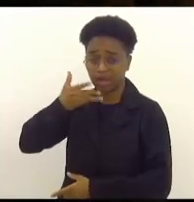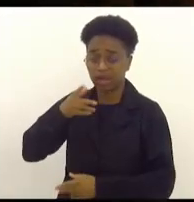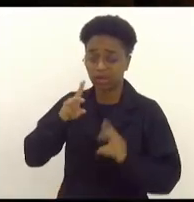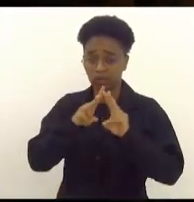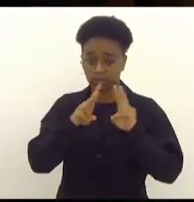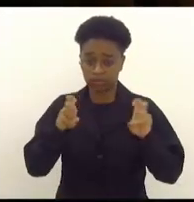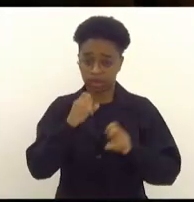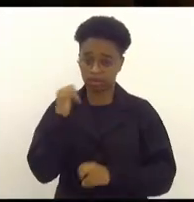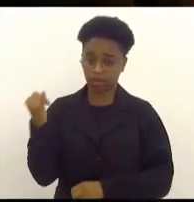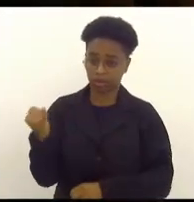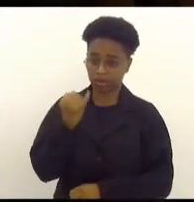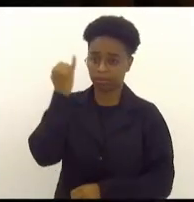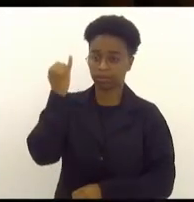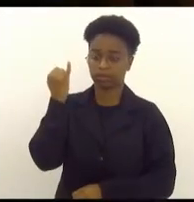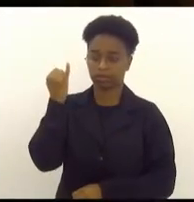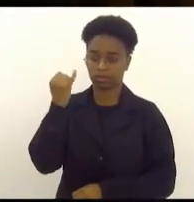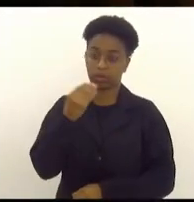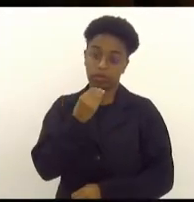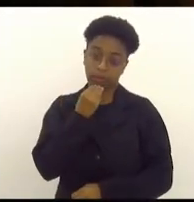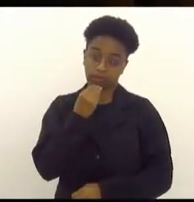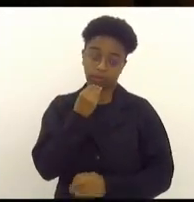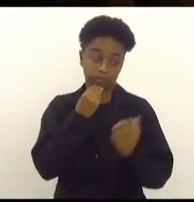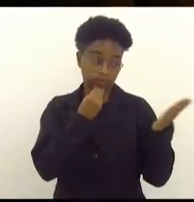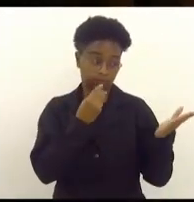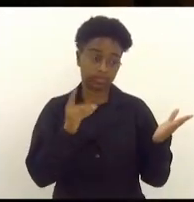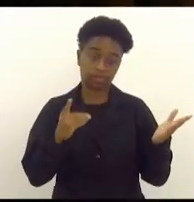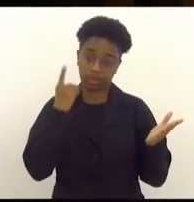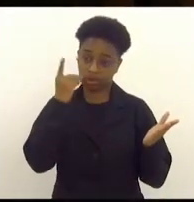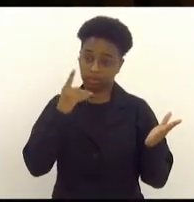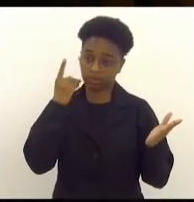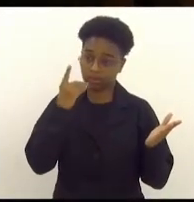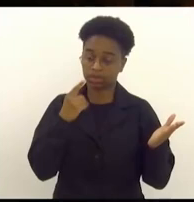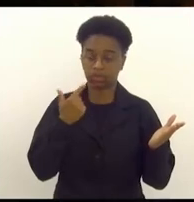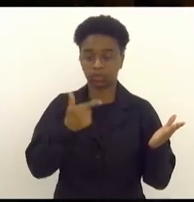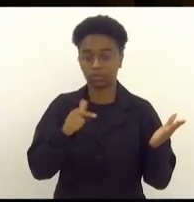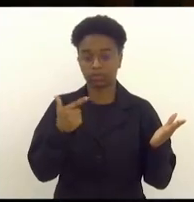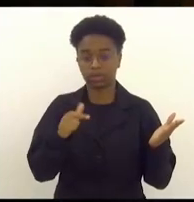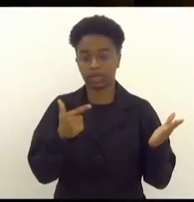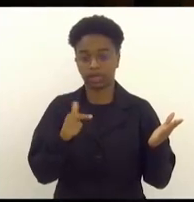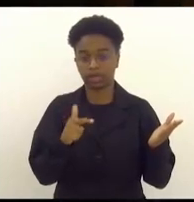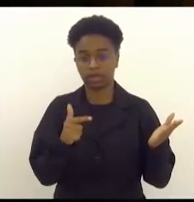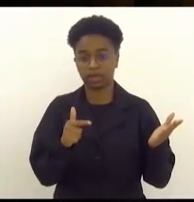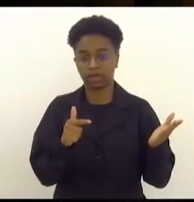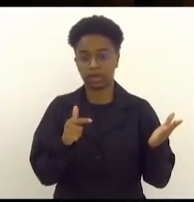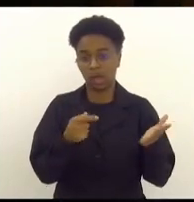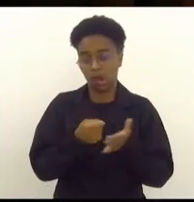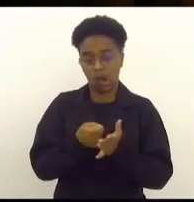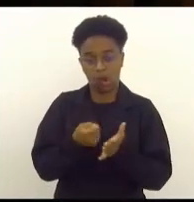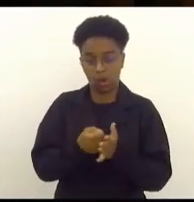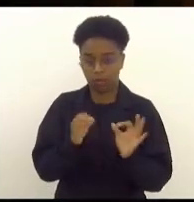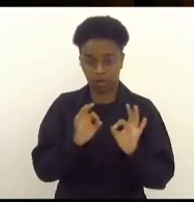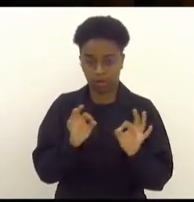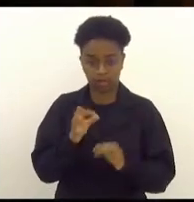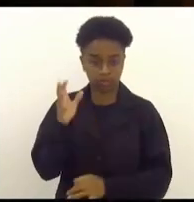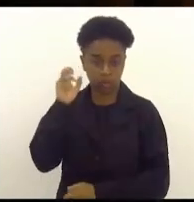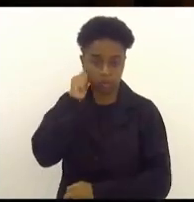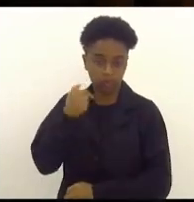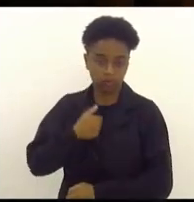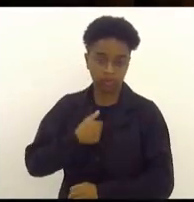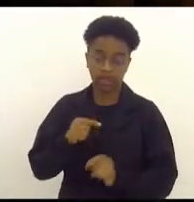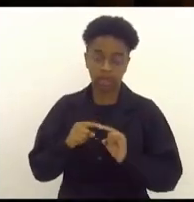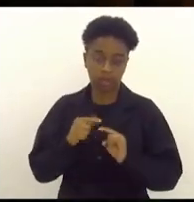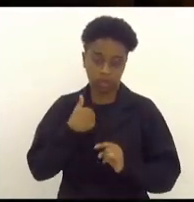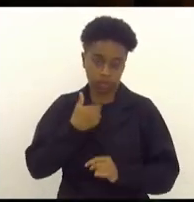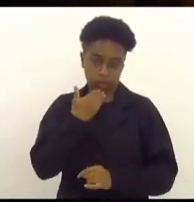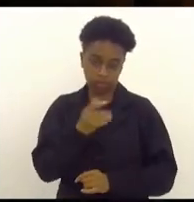de um assunto tão importante e claro os deputados não tem é não tem obrigação de me ouvir não é isso que eu